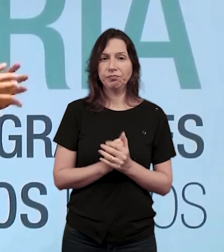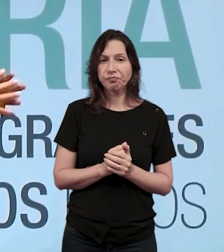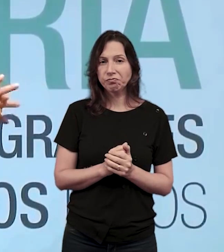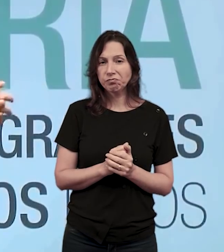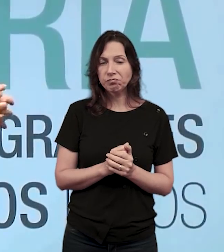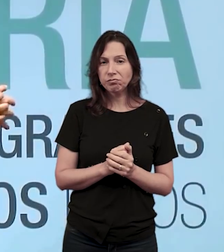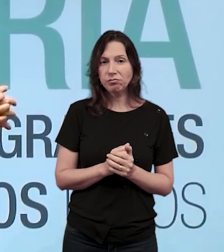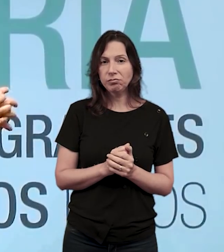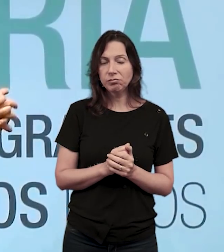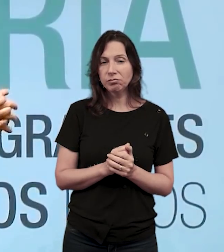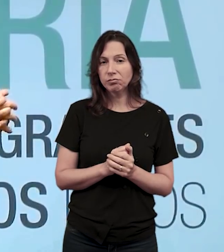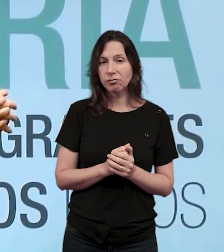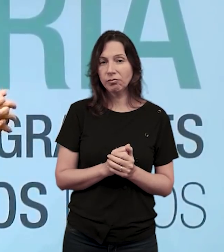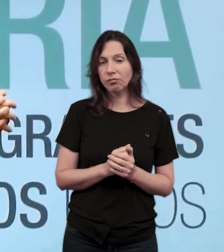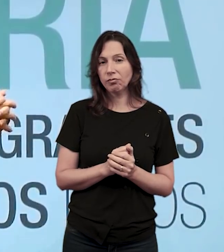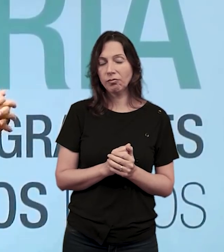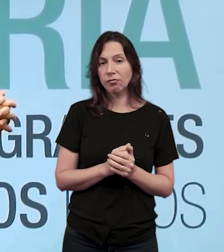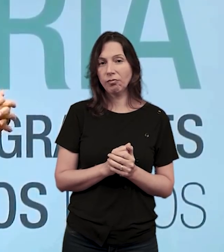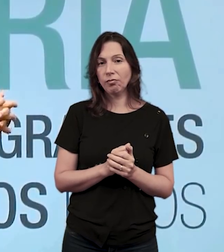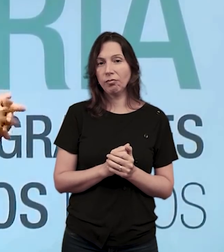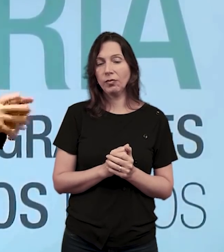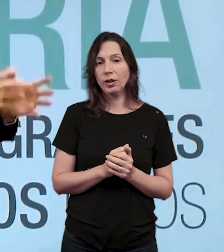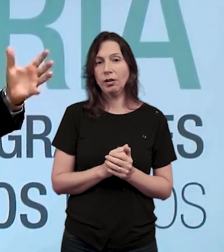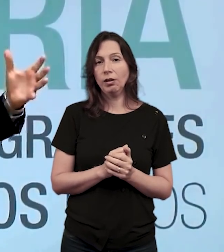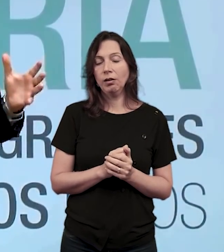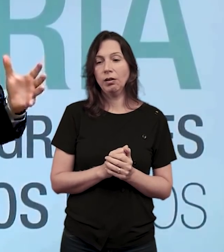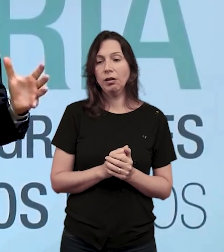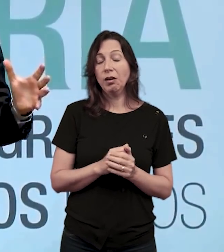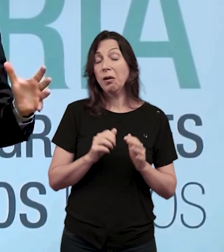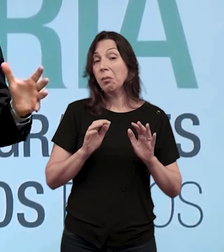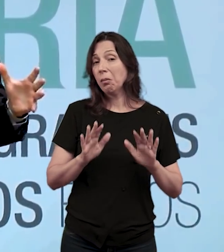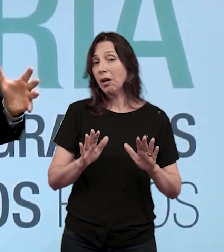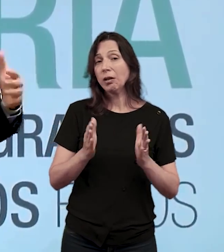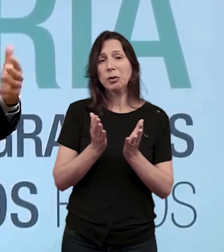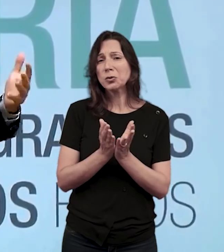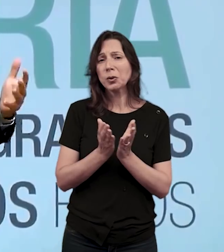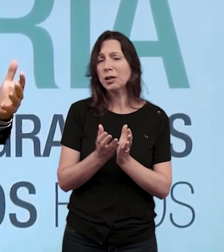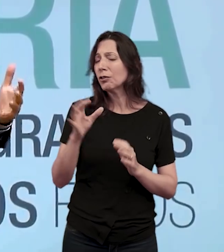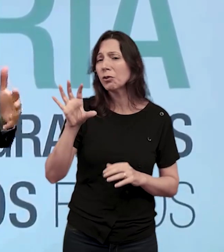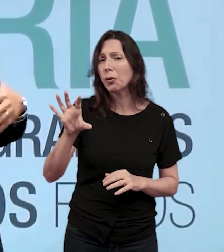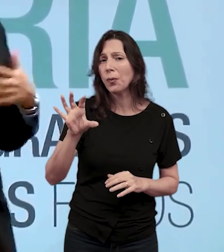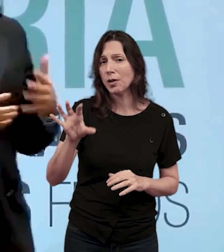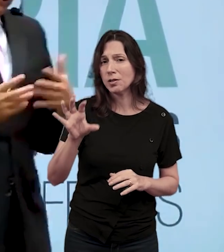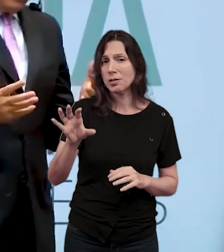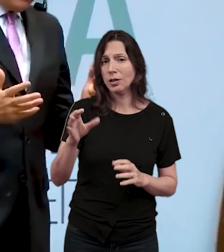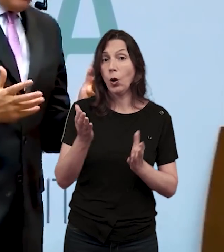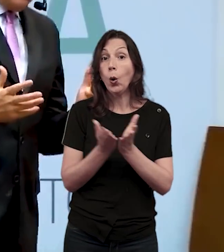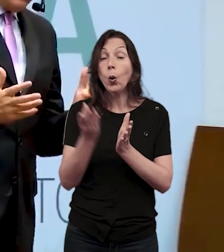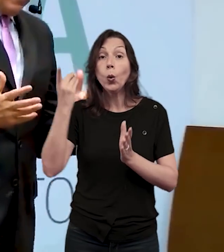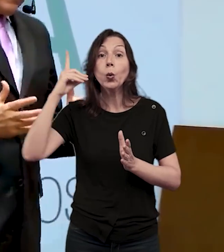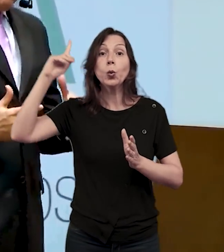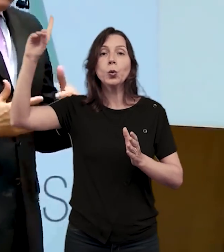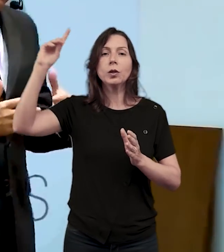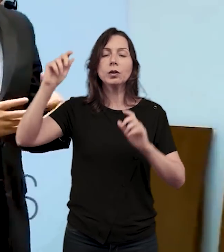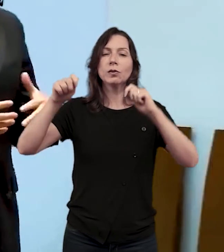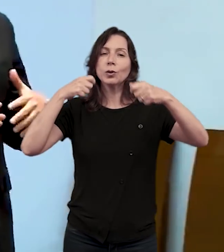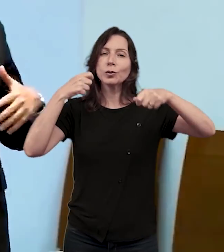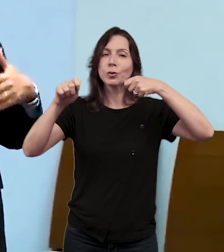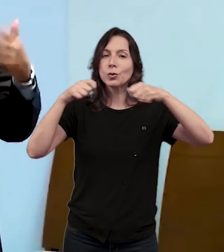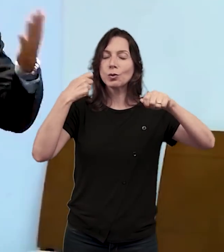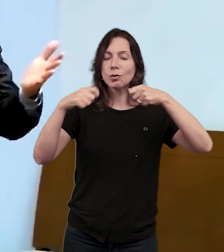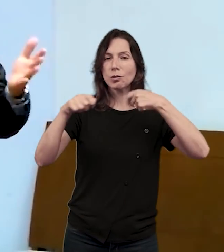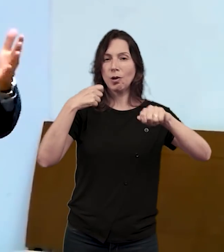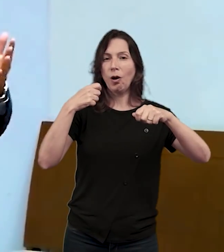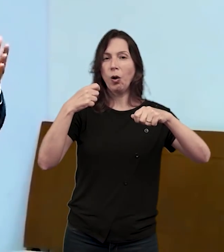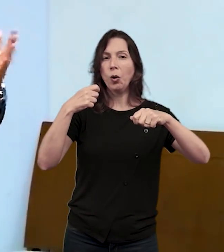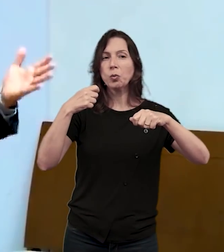Não, o cristão não é um estoico. Os salmos, temos aprendido aqui com o pastor Erival tantas vezes, são salmos às vezes